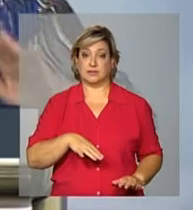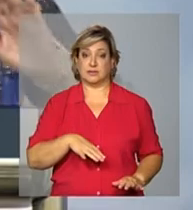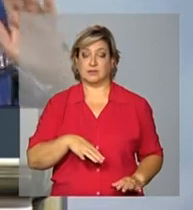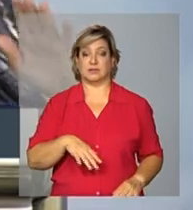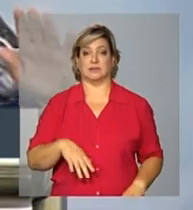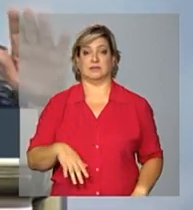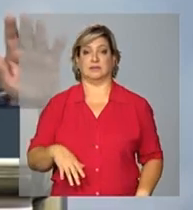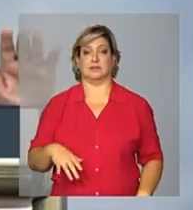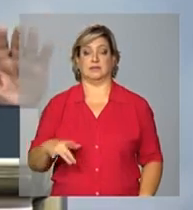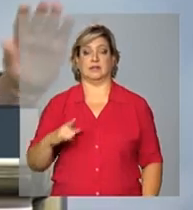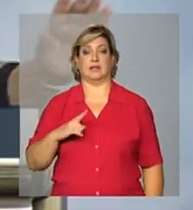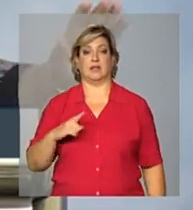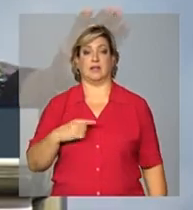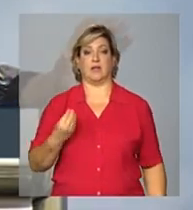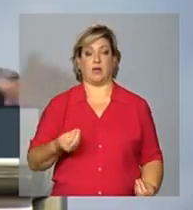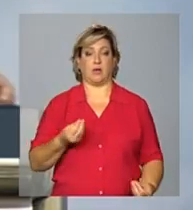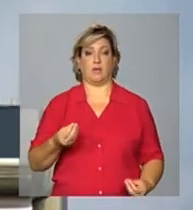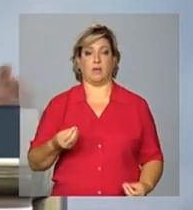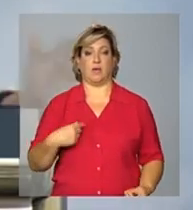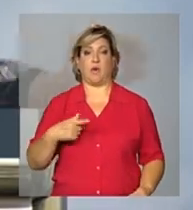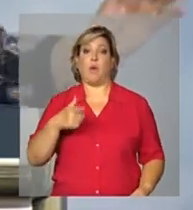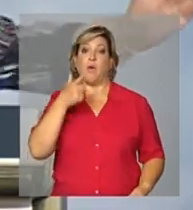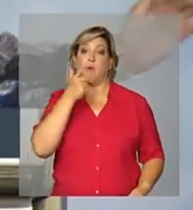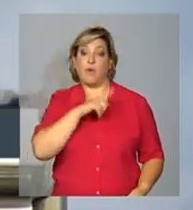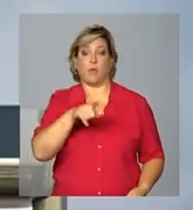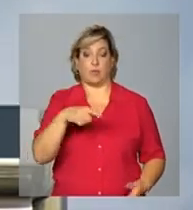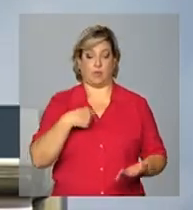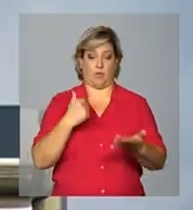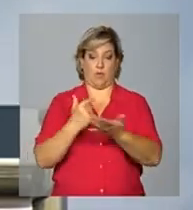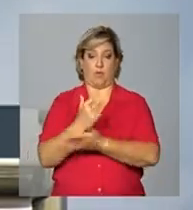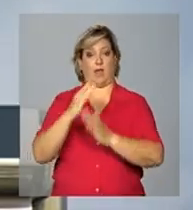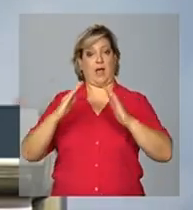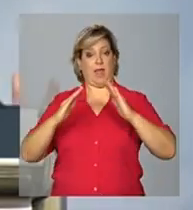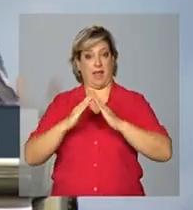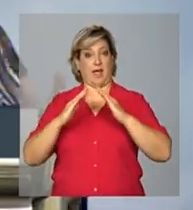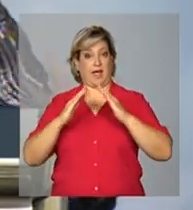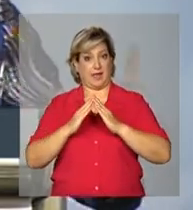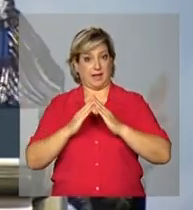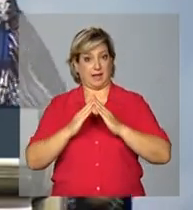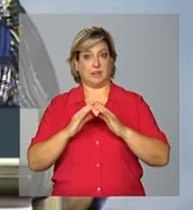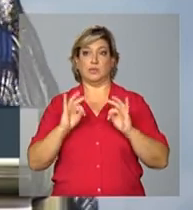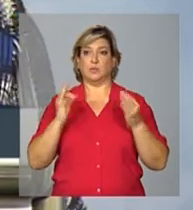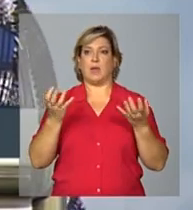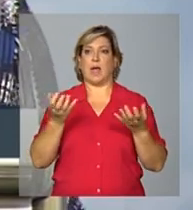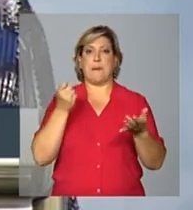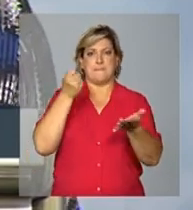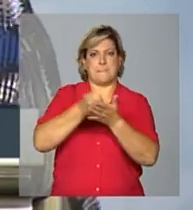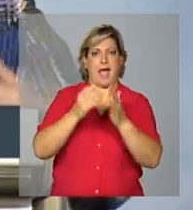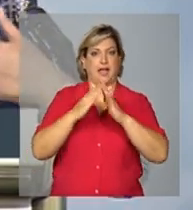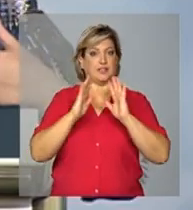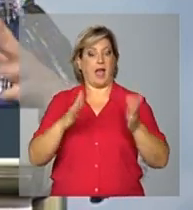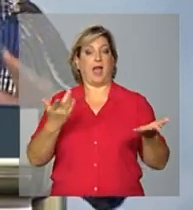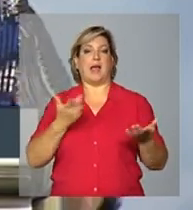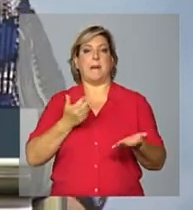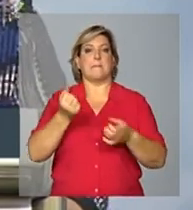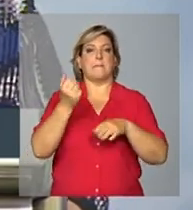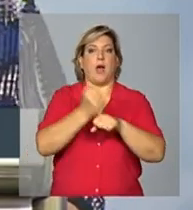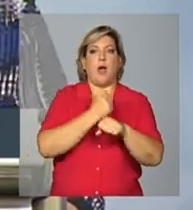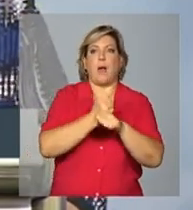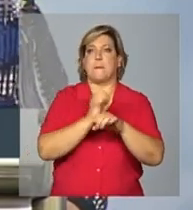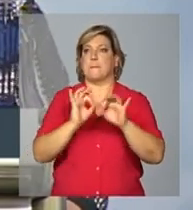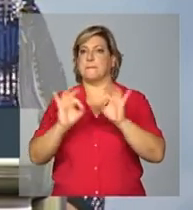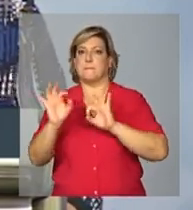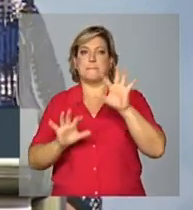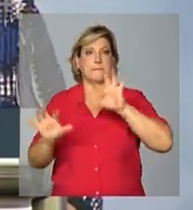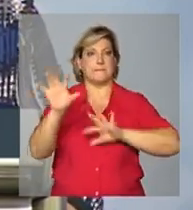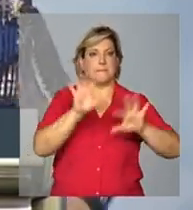como quando você conseguiu lá comprar a sua casa, todo mundo quer dar uma melhoradinha nela. Nós temos de querer